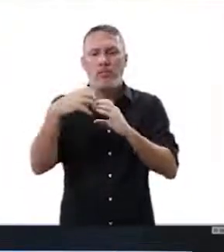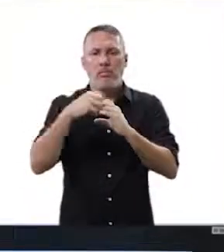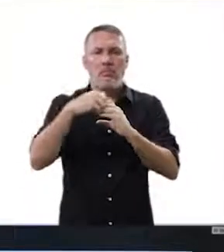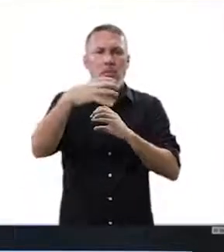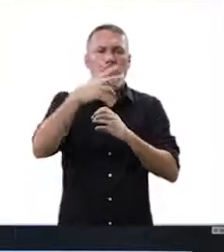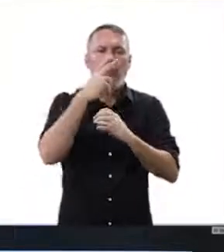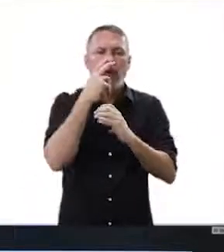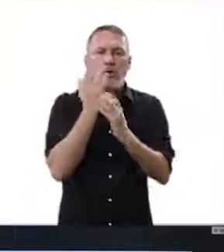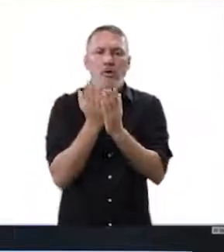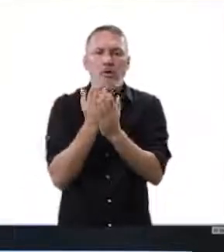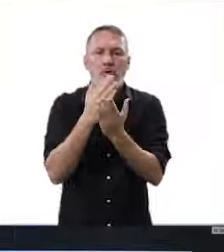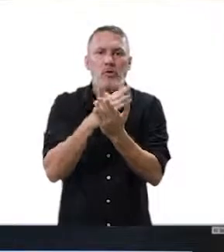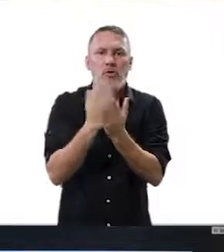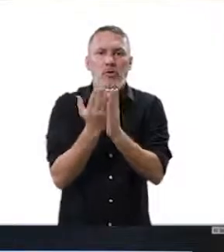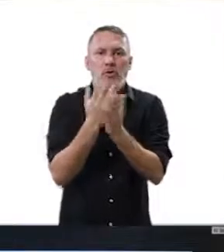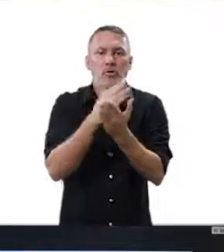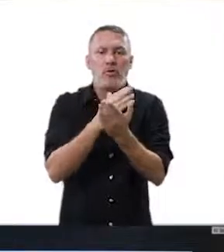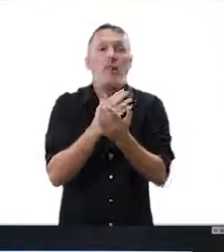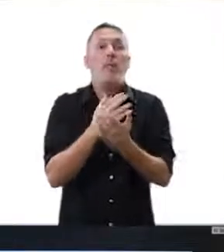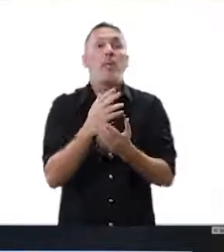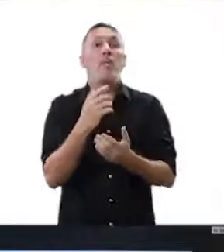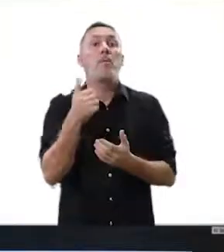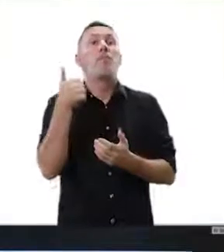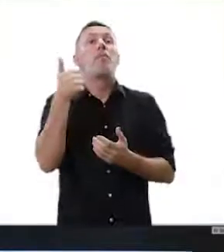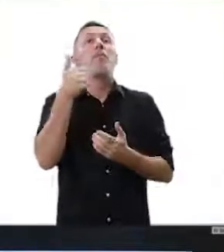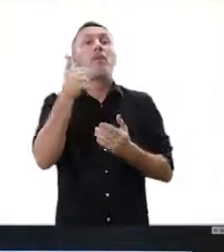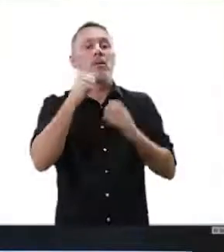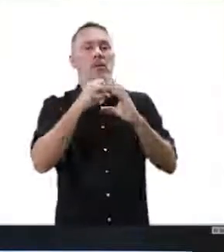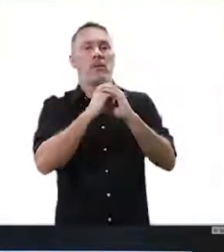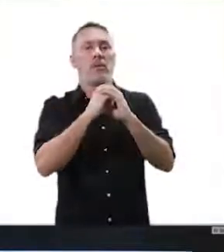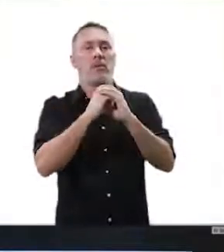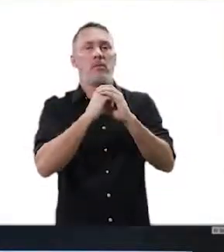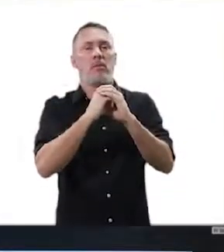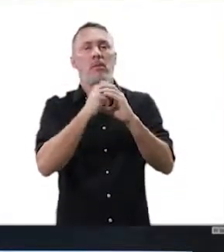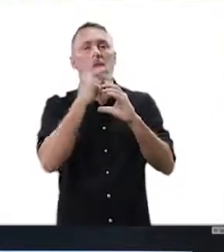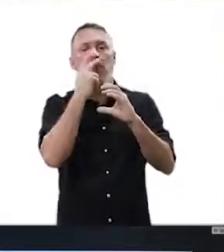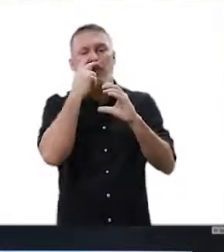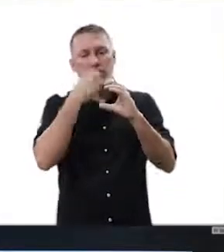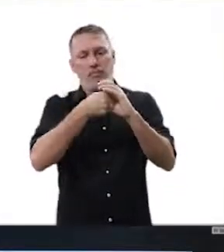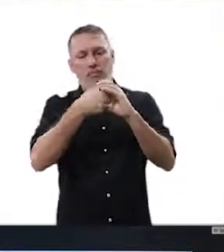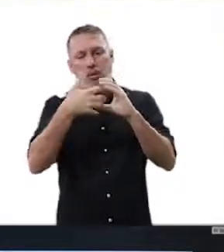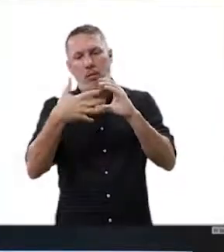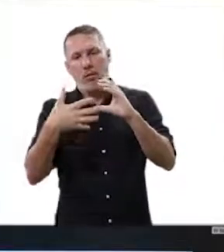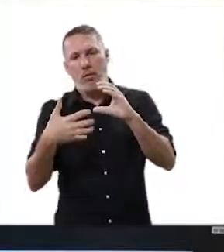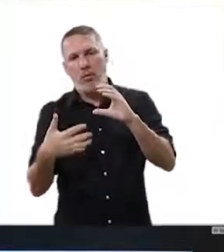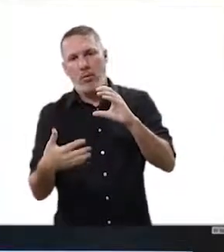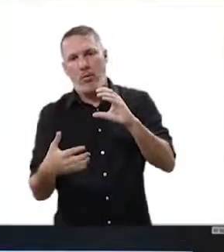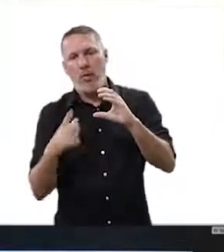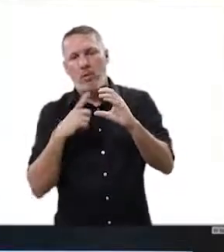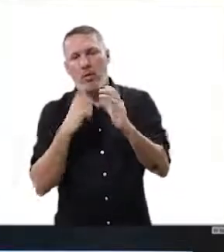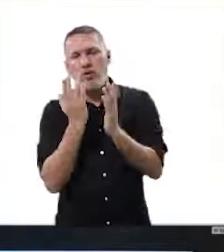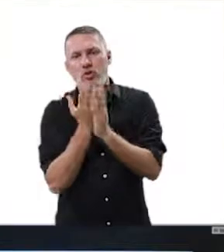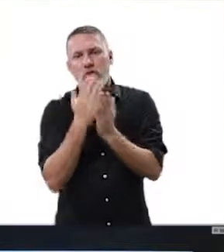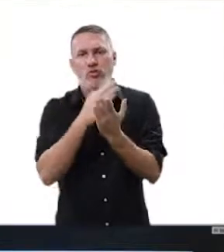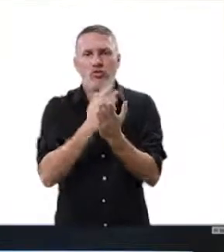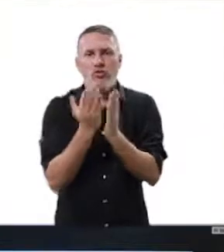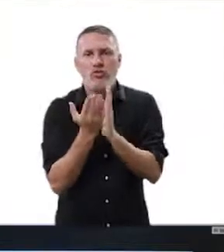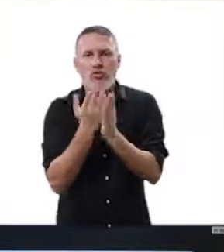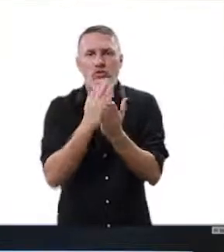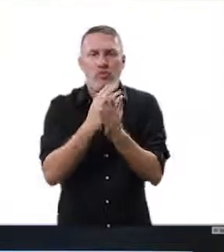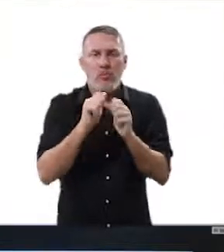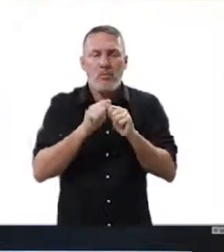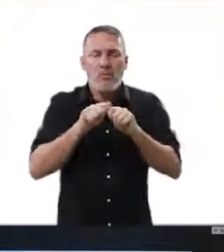célula pré-existente. Ela vai passar por processos de divisão celular para poder constituir processos